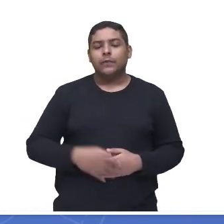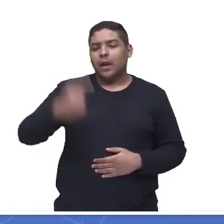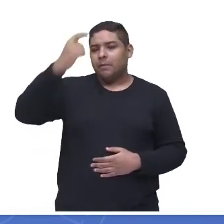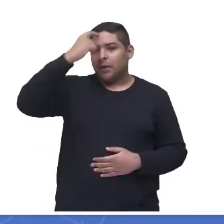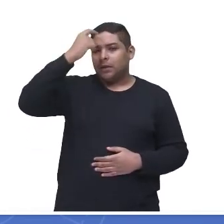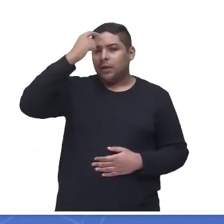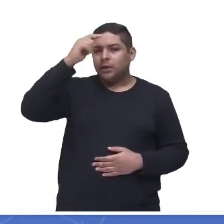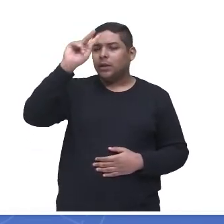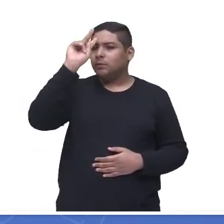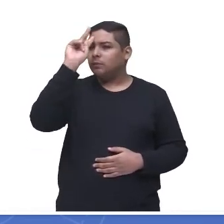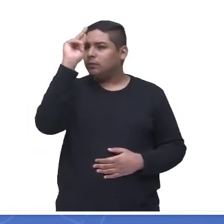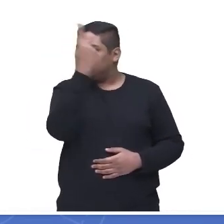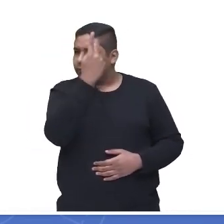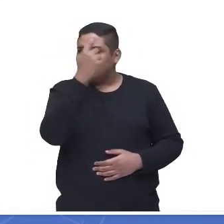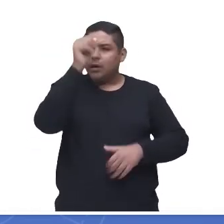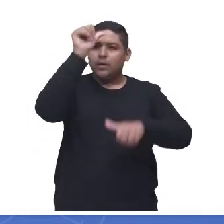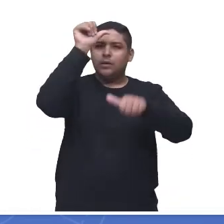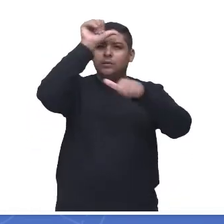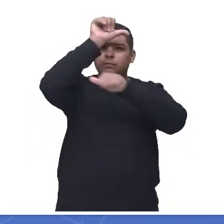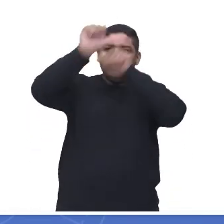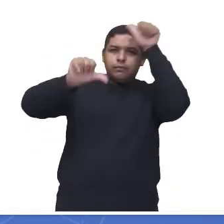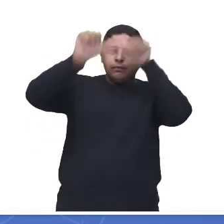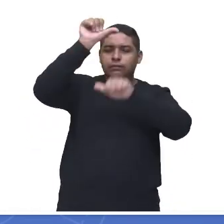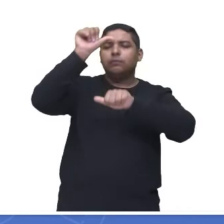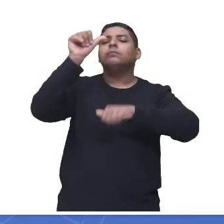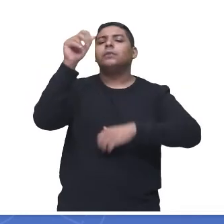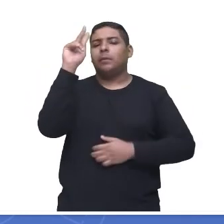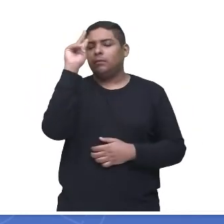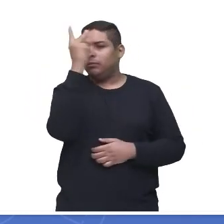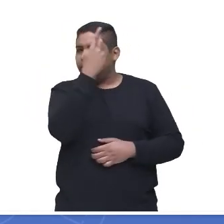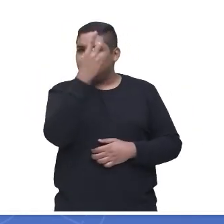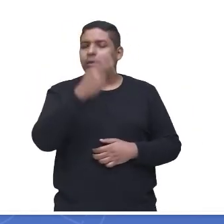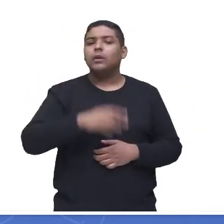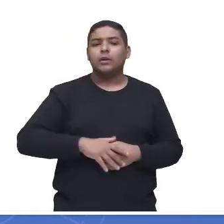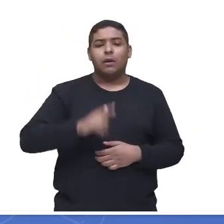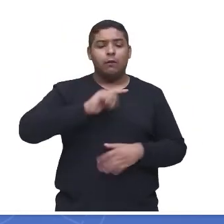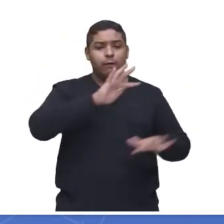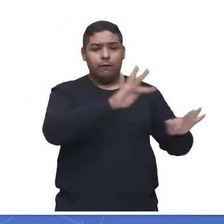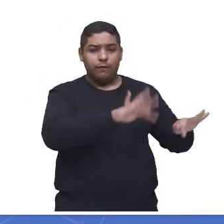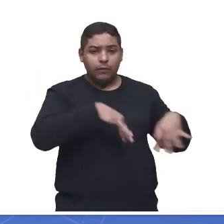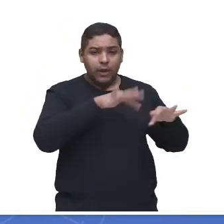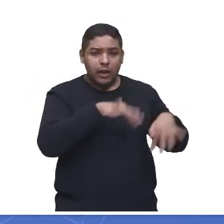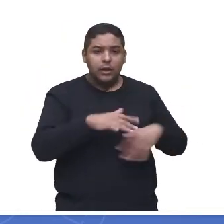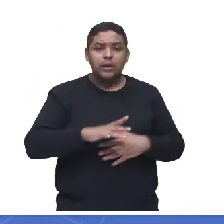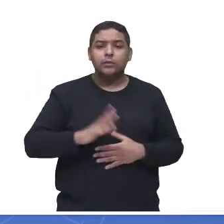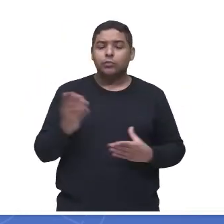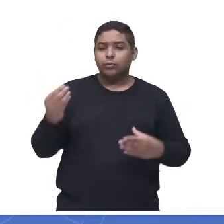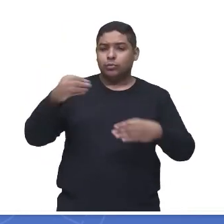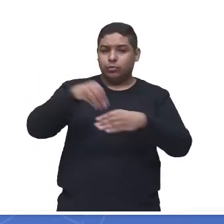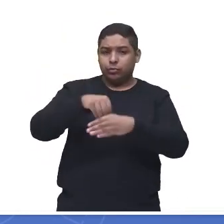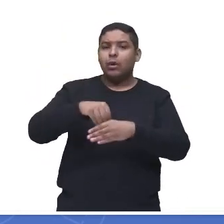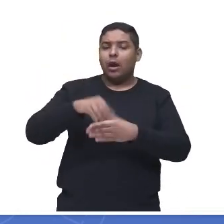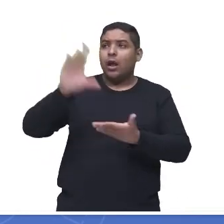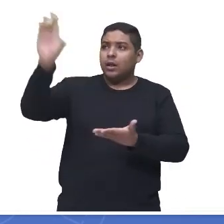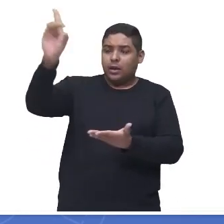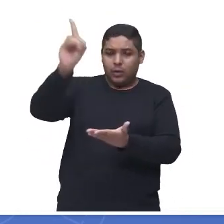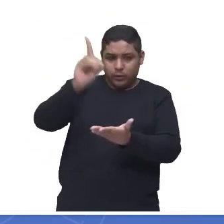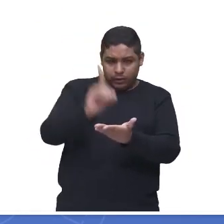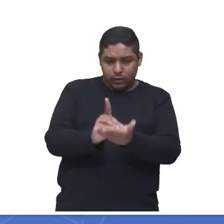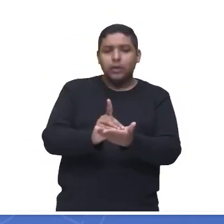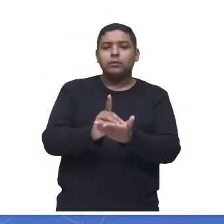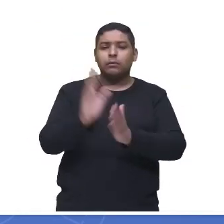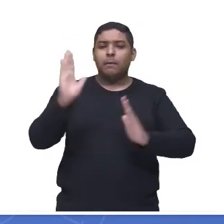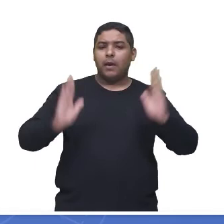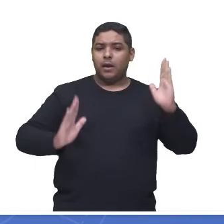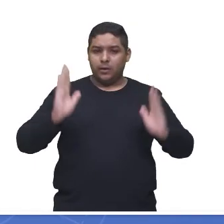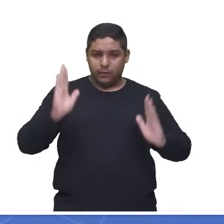mudou, né? Você sabe que tem o feudalismo, tem um monte de coisa ali dentro. Então é um período onde é teocêntrico esse período, é um período